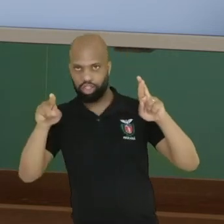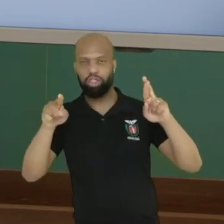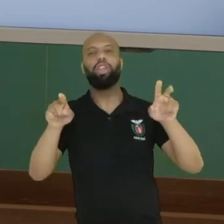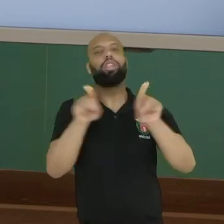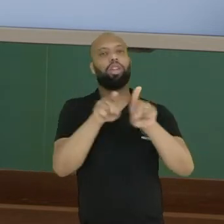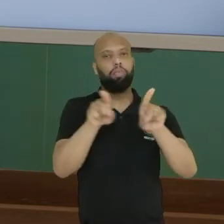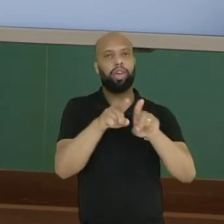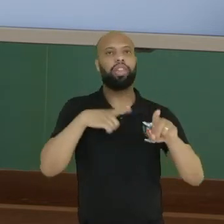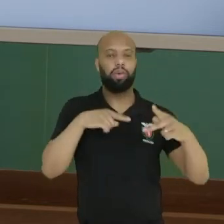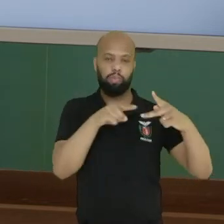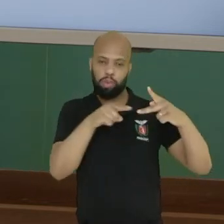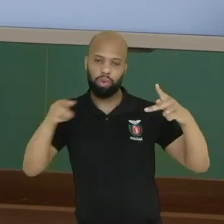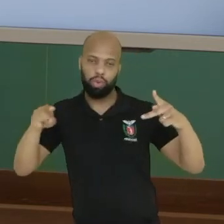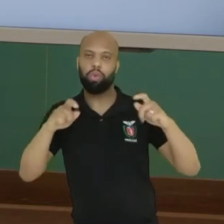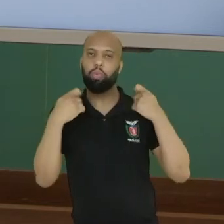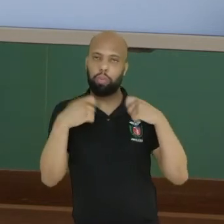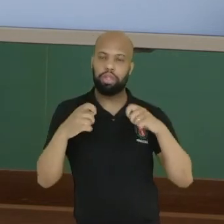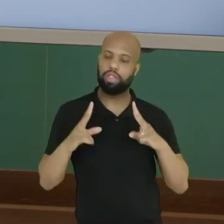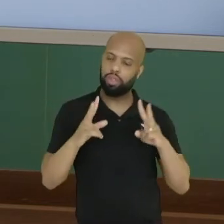meus produtos.